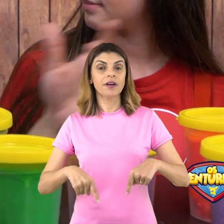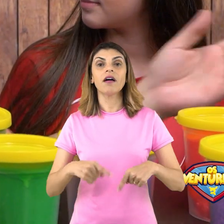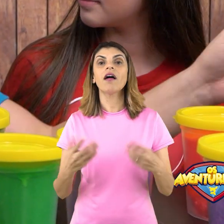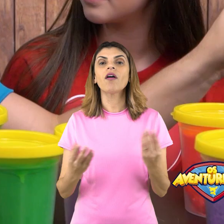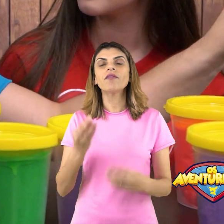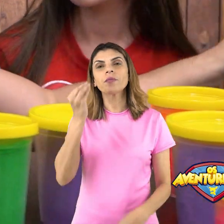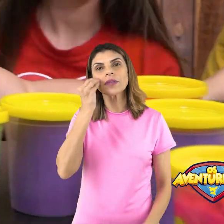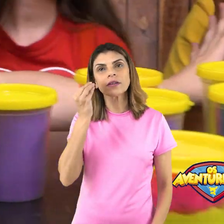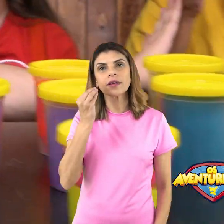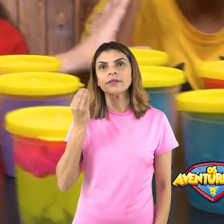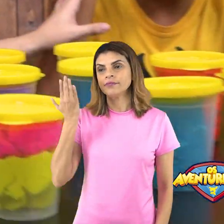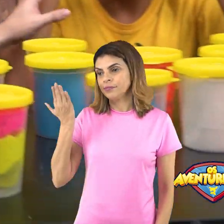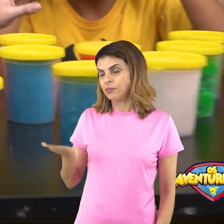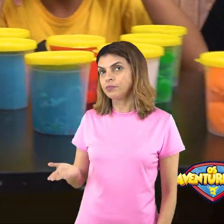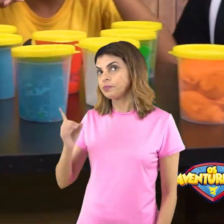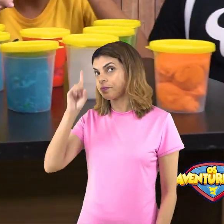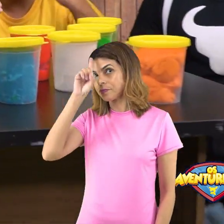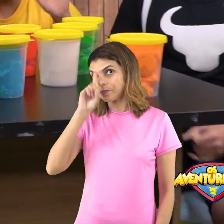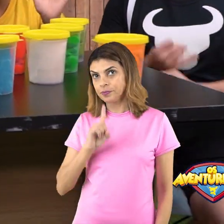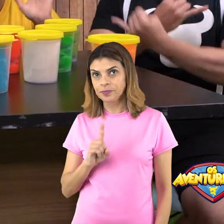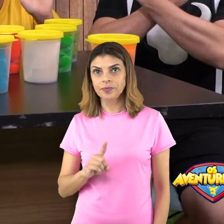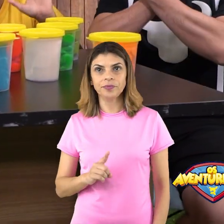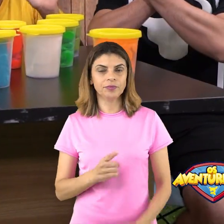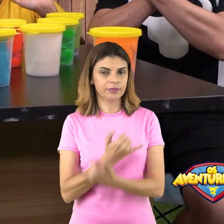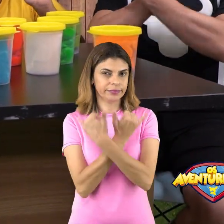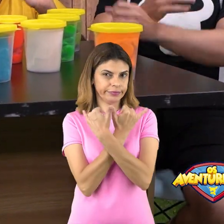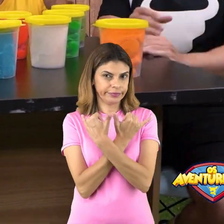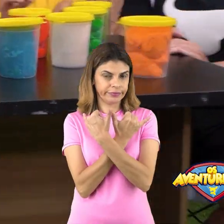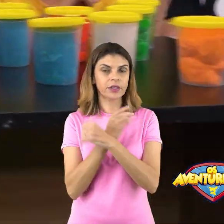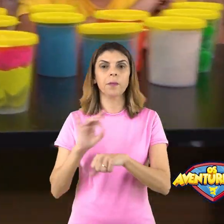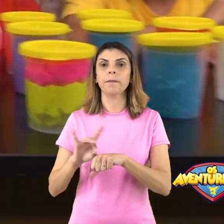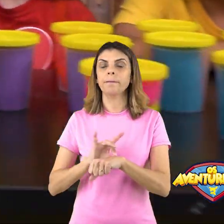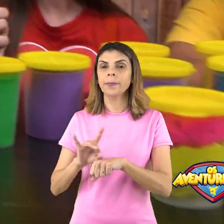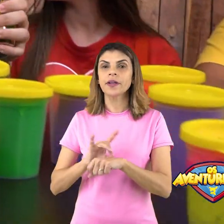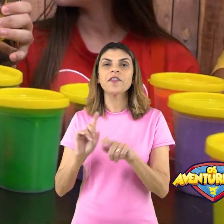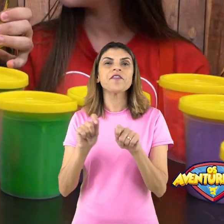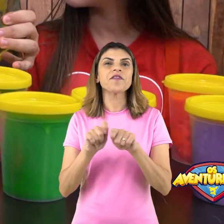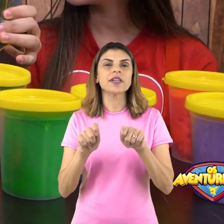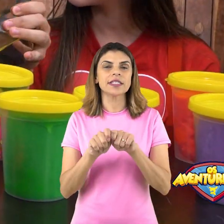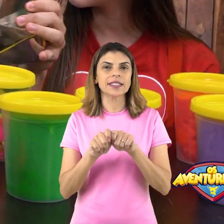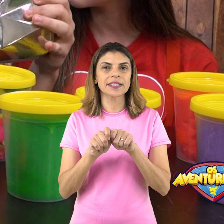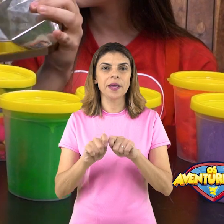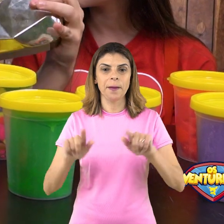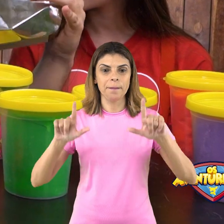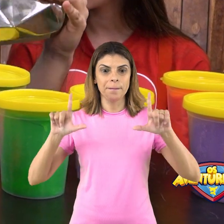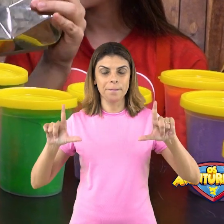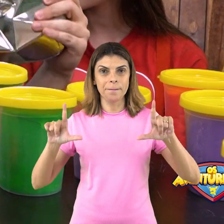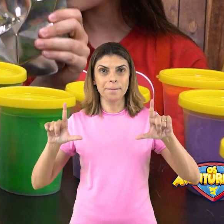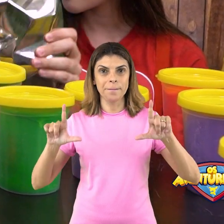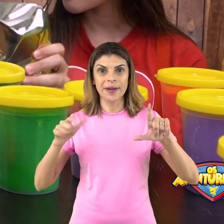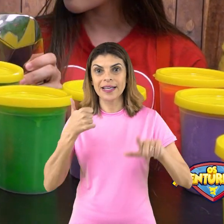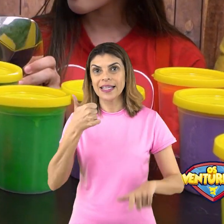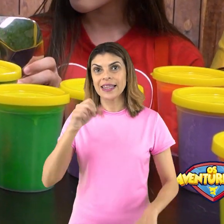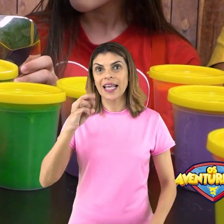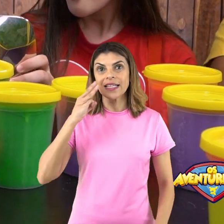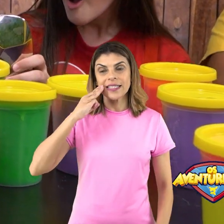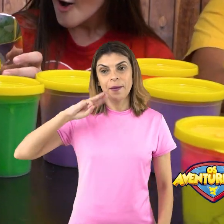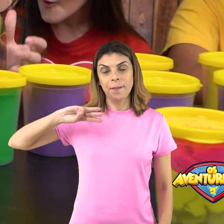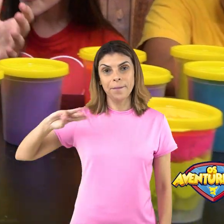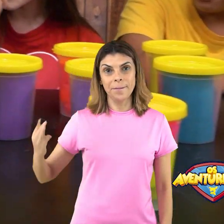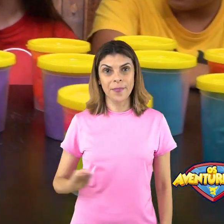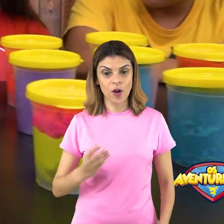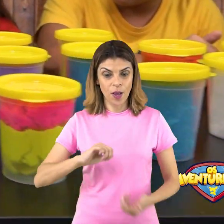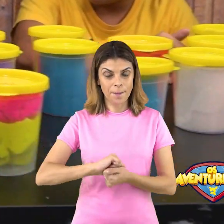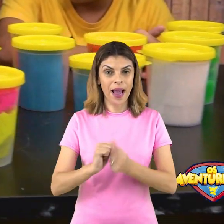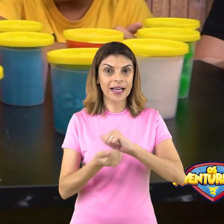fazer... Aqui, ó, estou com o aventureiro amarelo, estou com o aventureiro preto, e a gente vai fazer a placa de 10 milhões de inscritos de massinha.